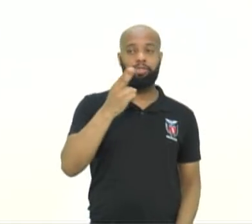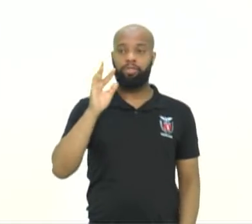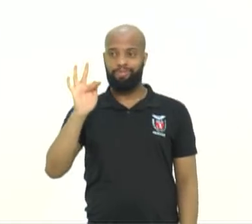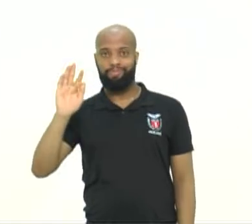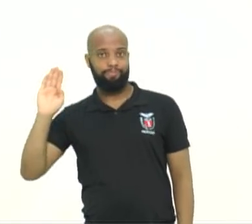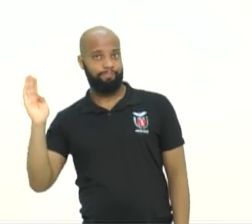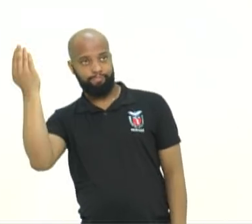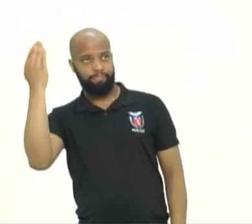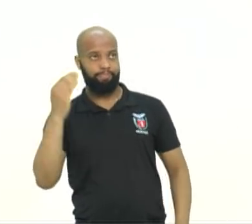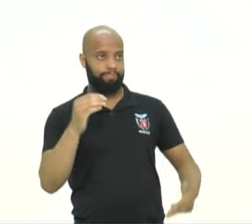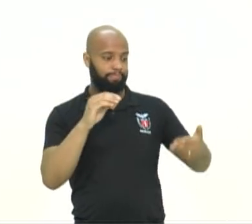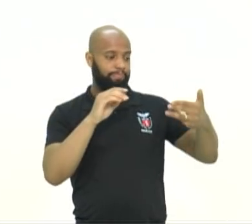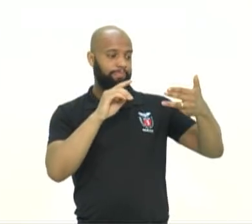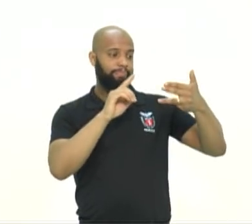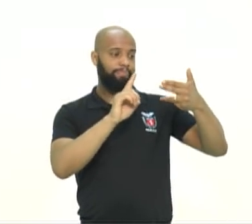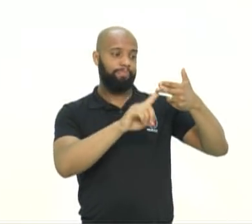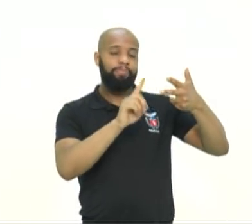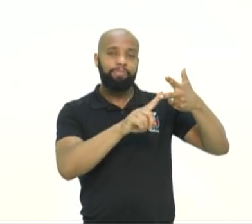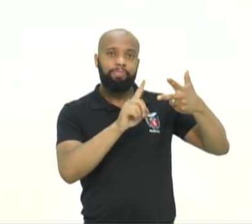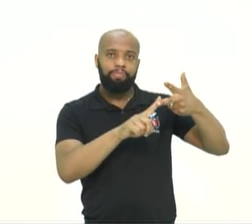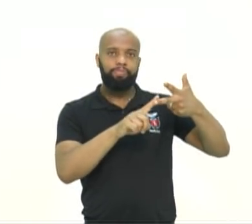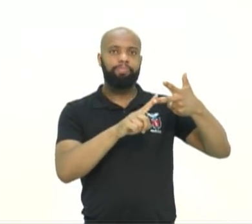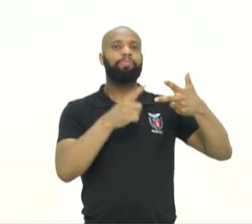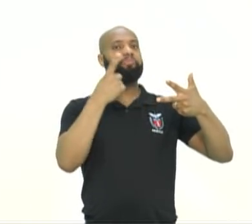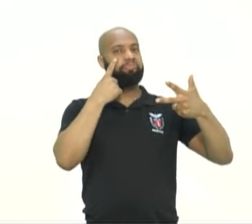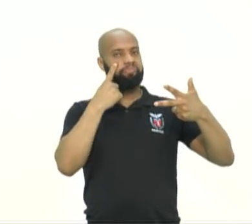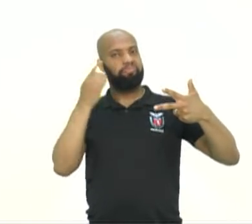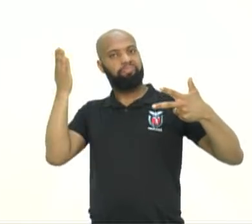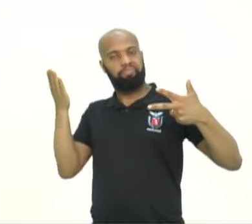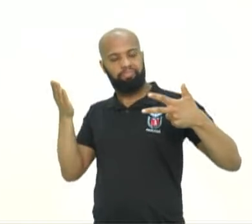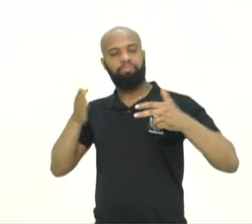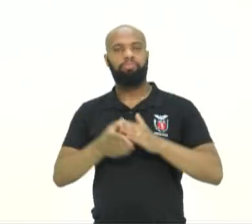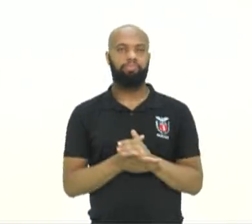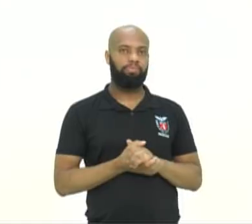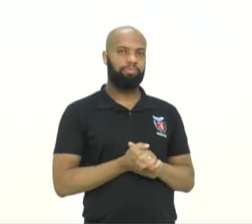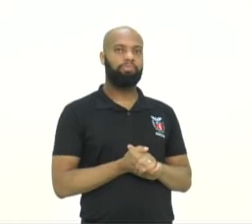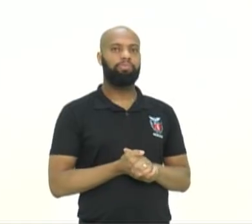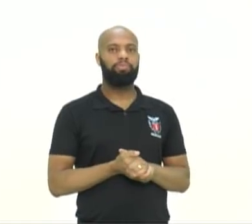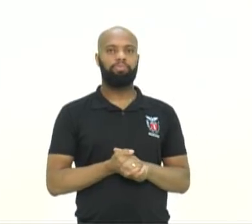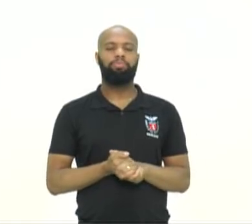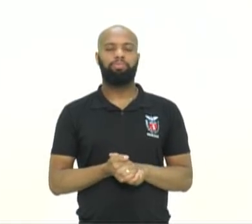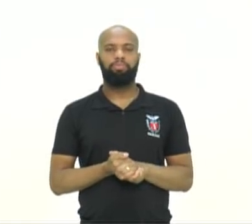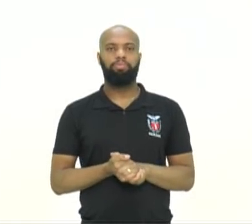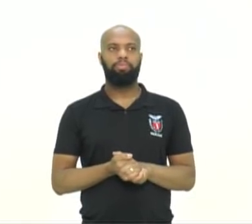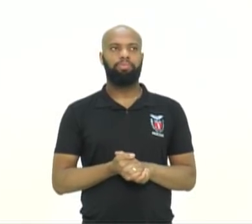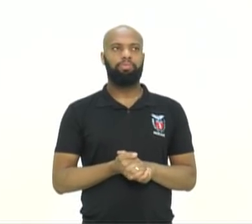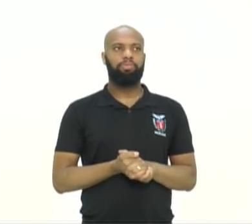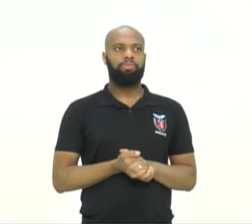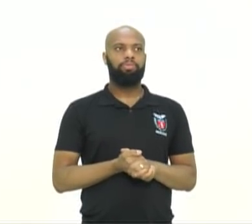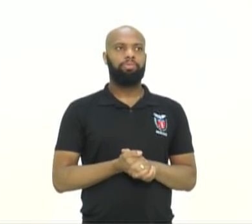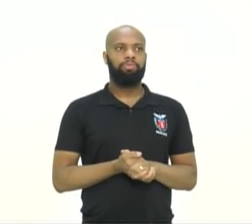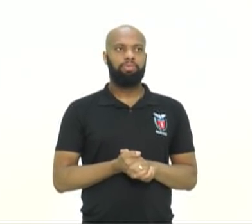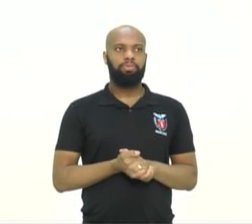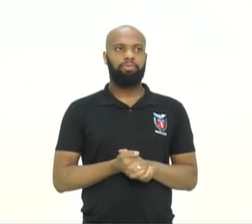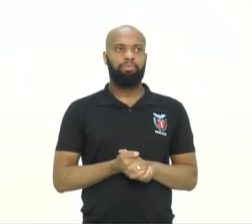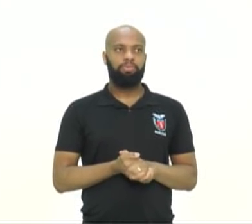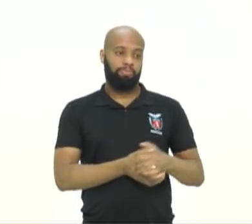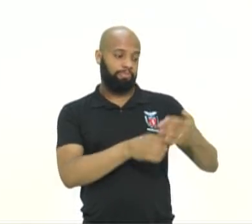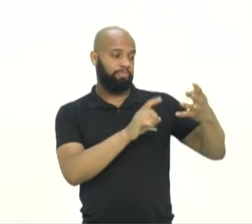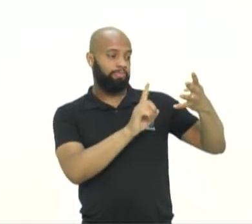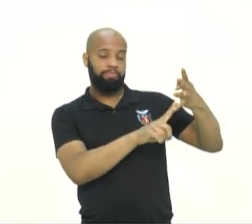too. E a letra C. In his art, he uses recyclable material. E a letra